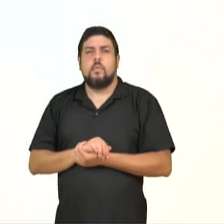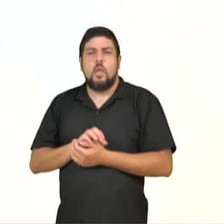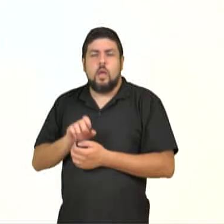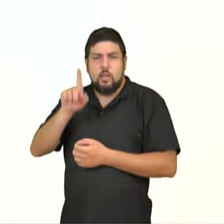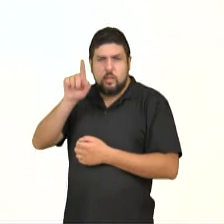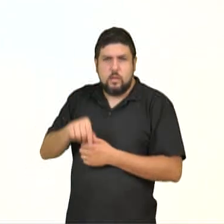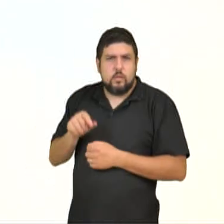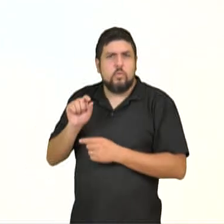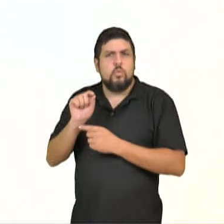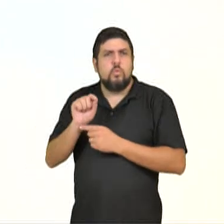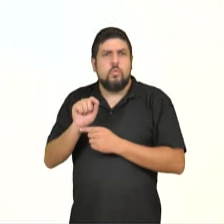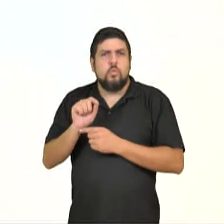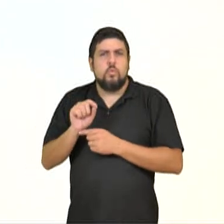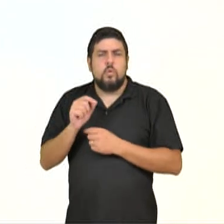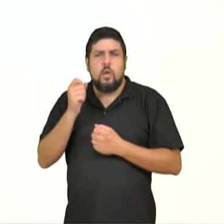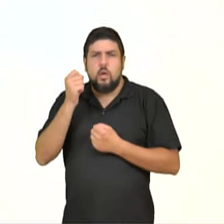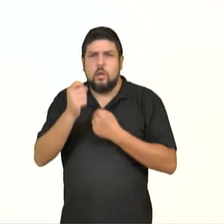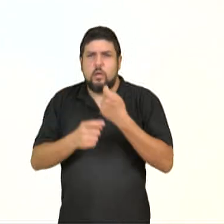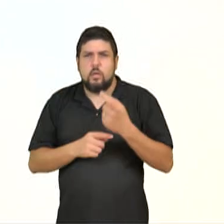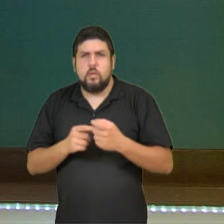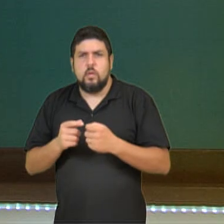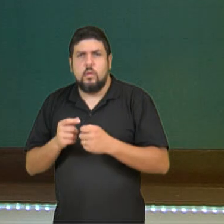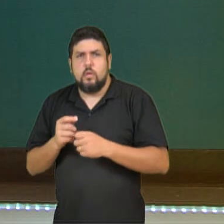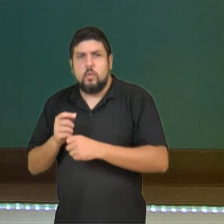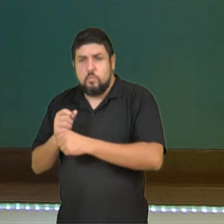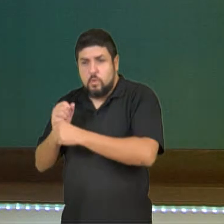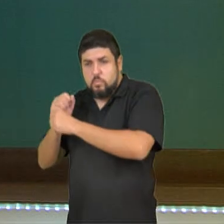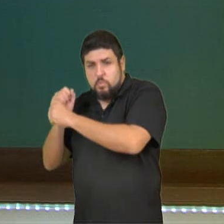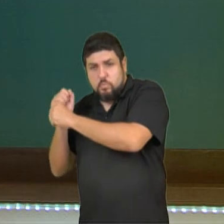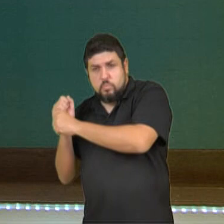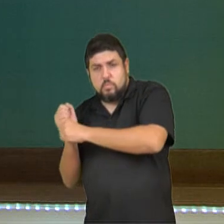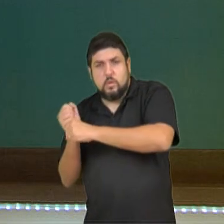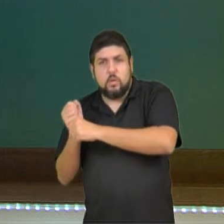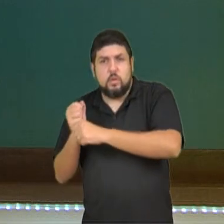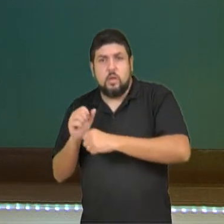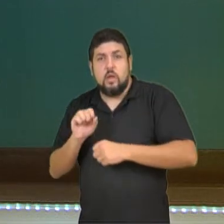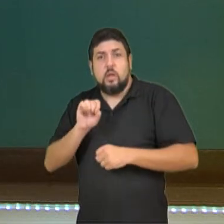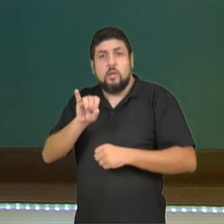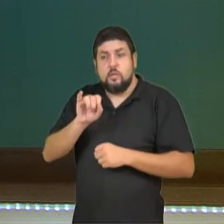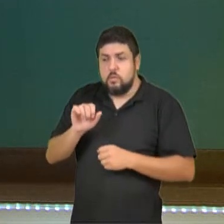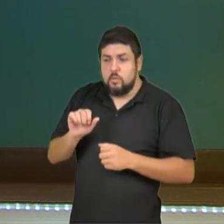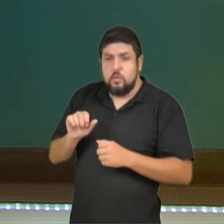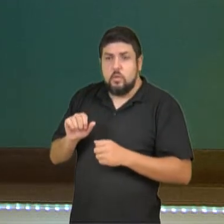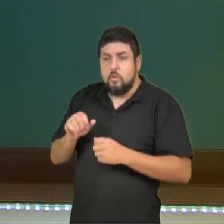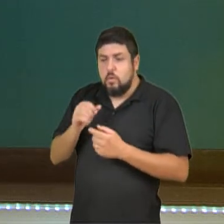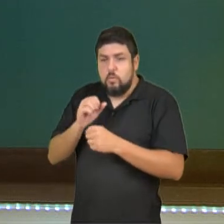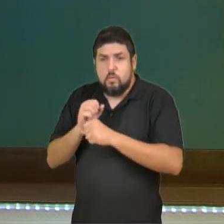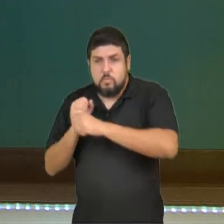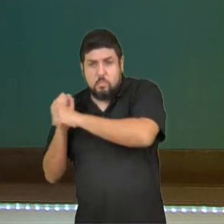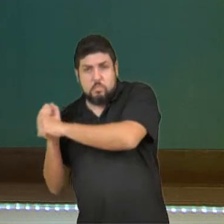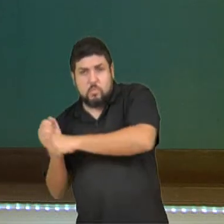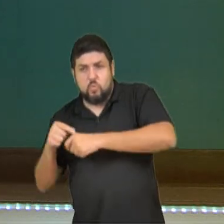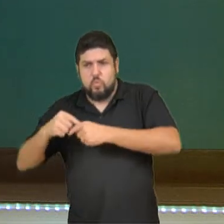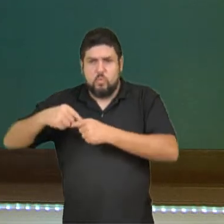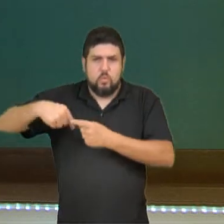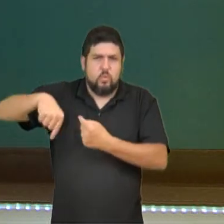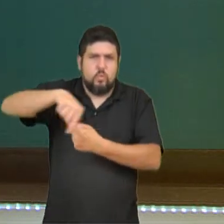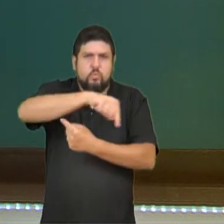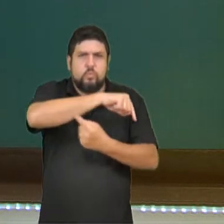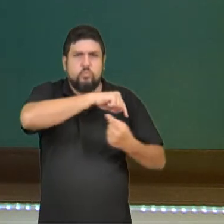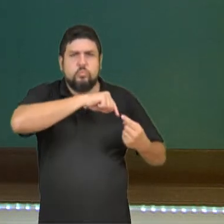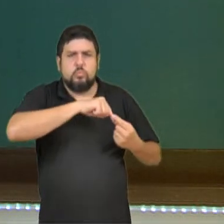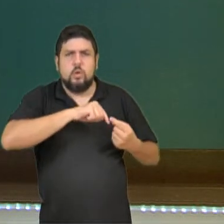ocasiões em que acontecem 3 outs na mesma jogada. Então, ele é eliminado 3 vezes. Uma base joga para outra e elimina 3 atletas que estão nas